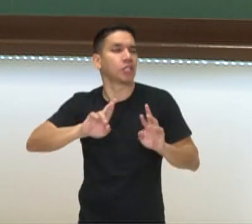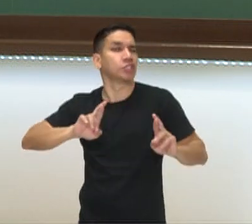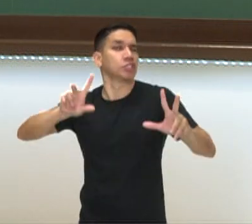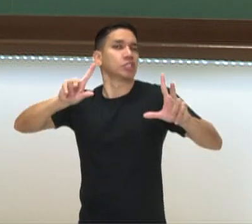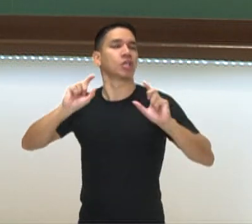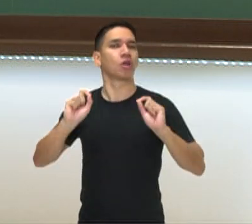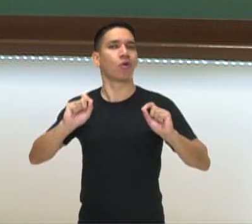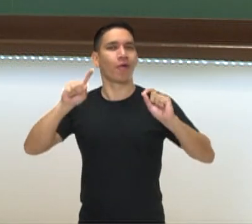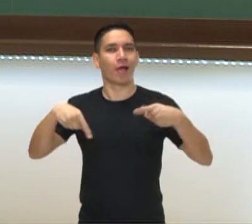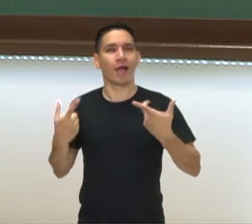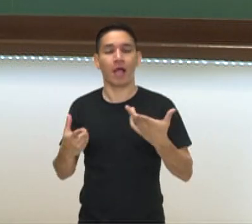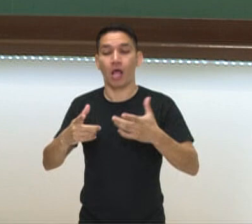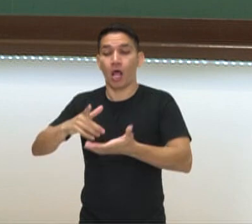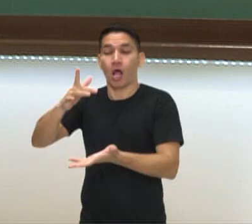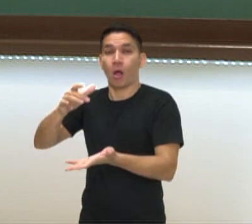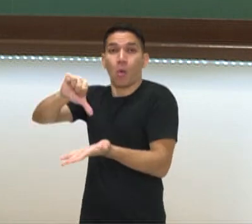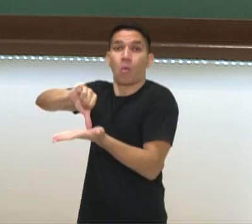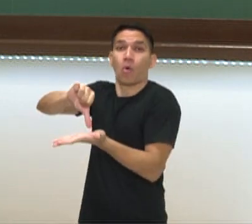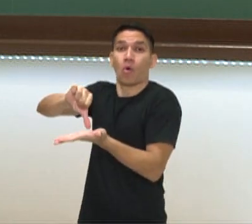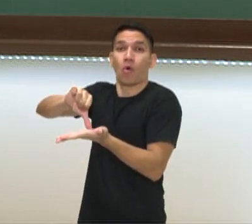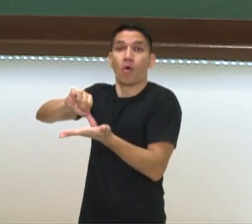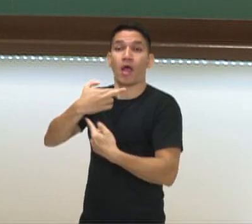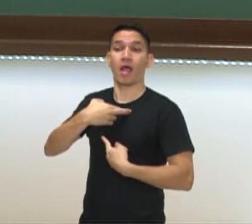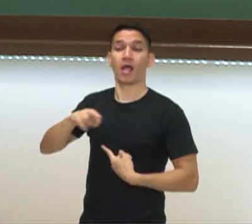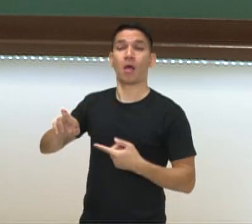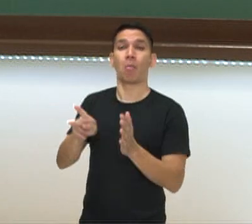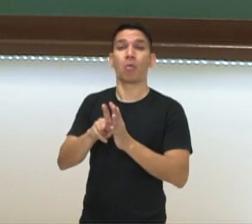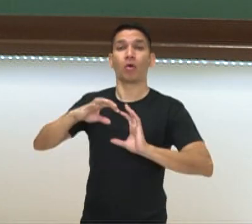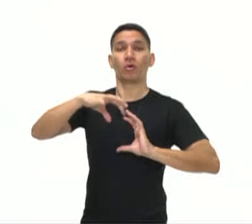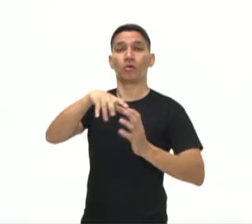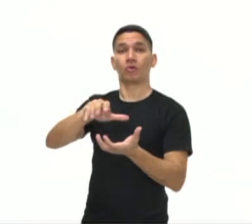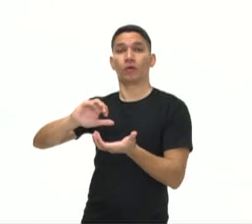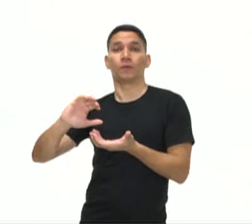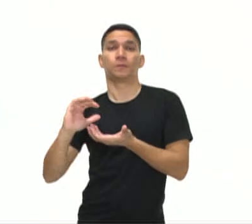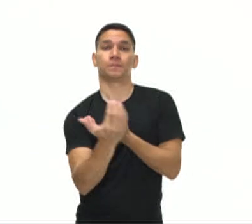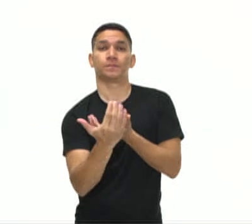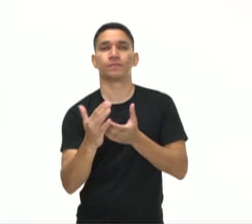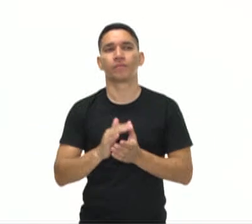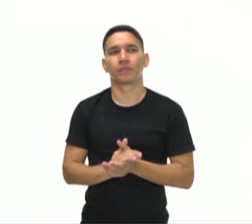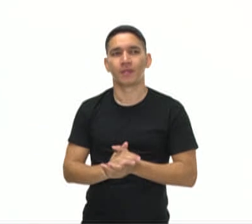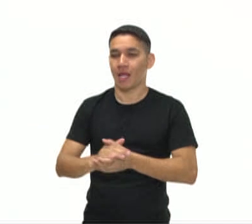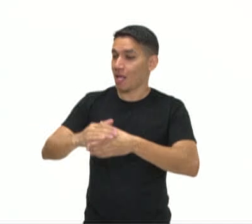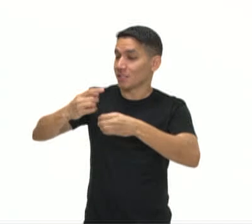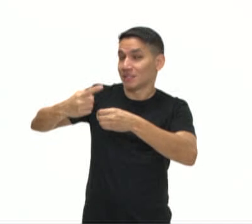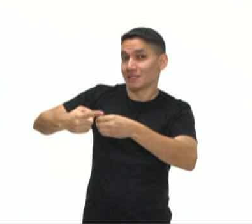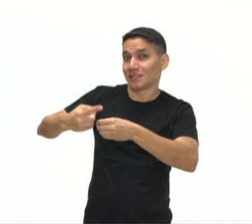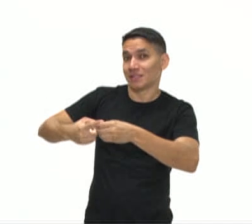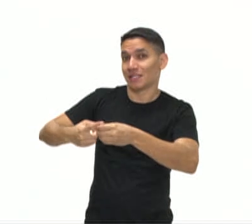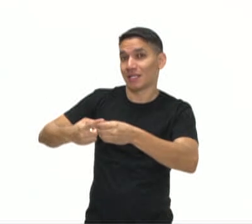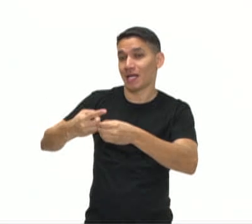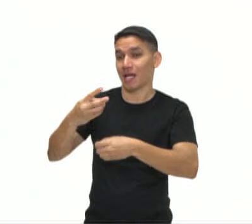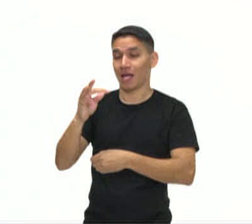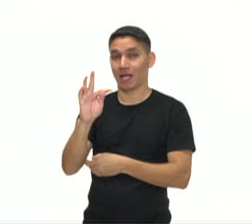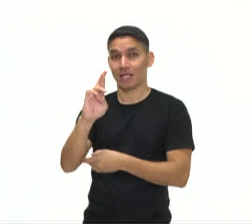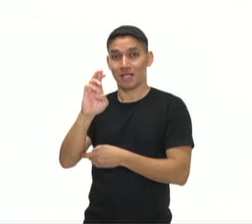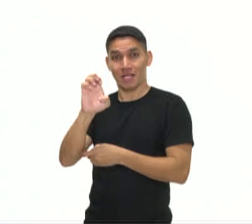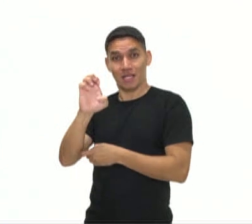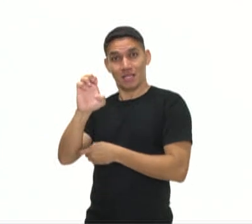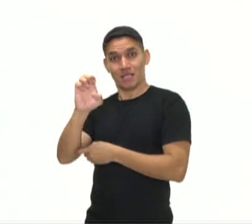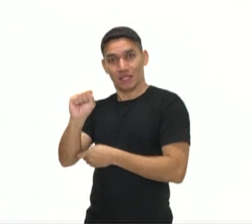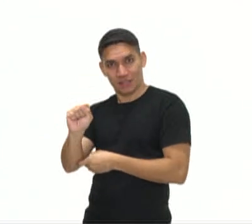uma matriz religiosa oriental. Então, na cidade de Três Coroas, na Serra